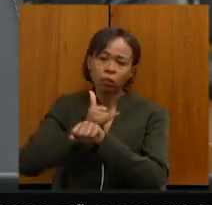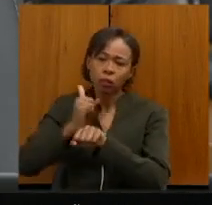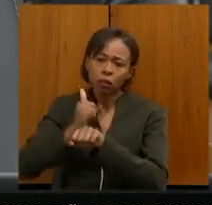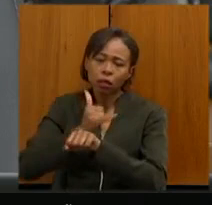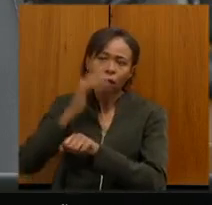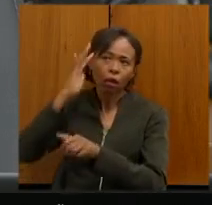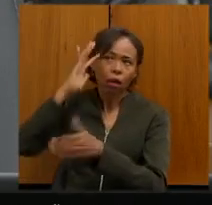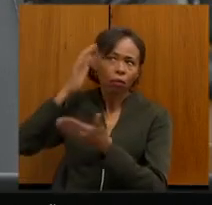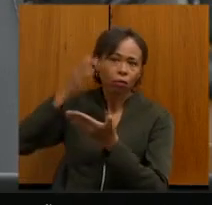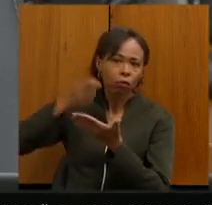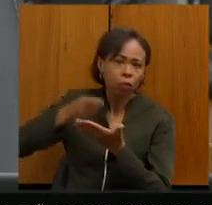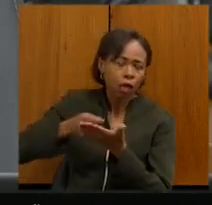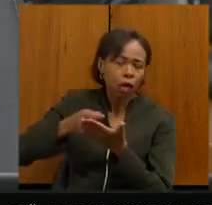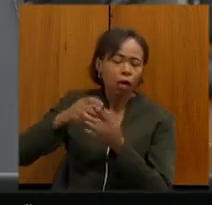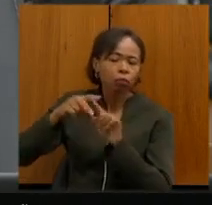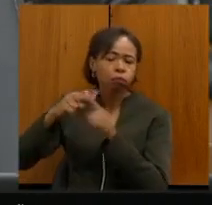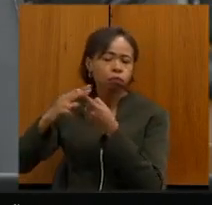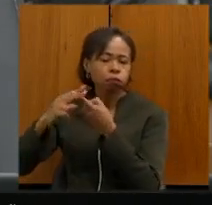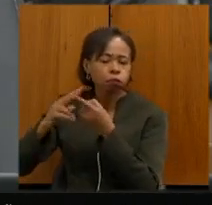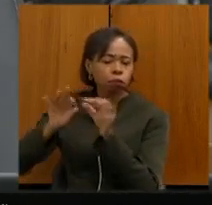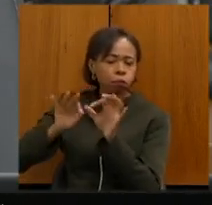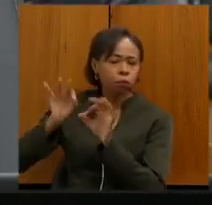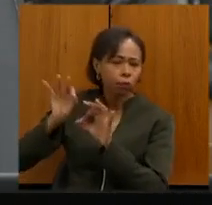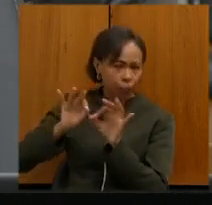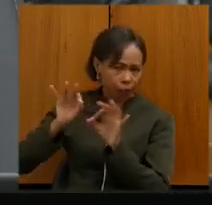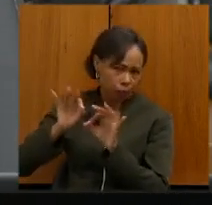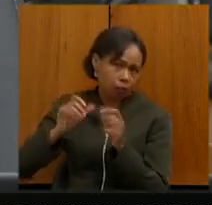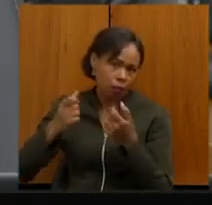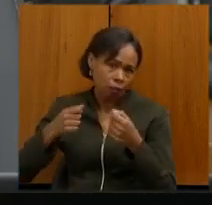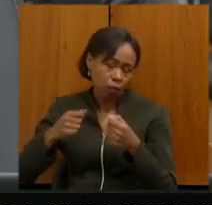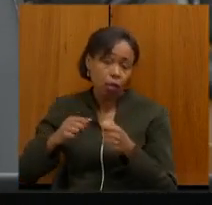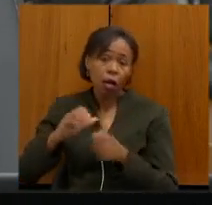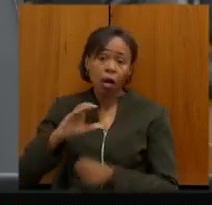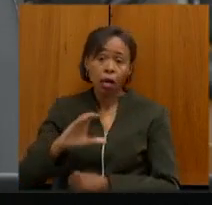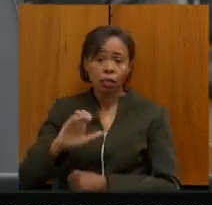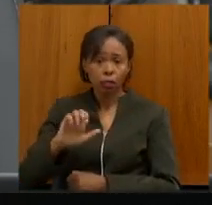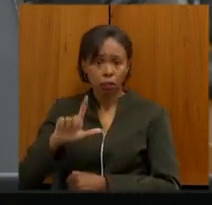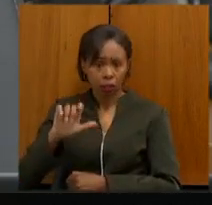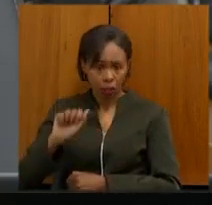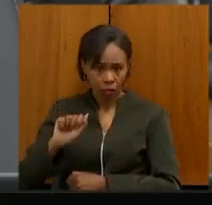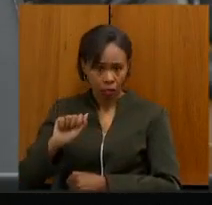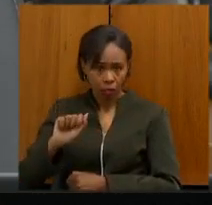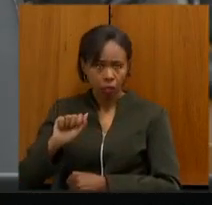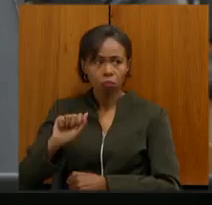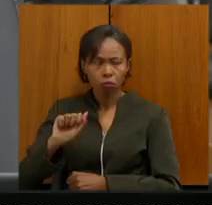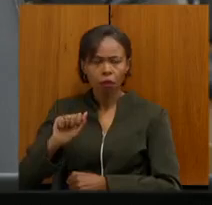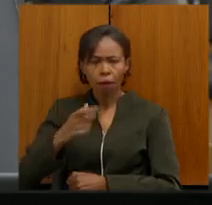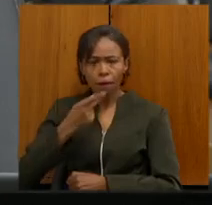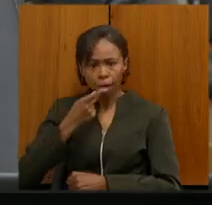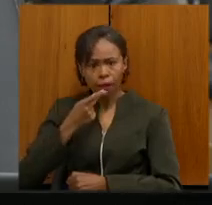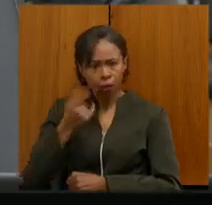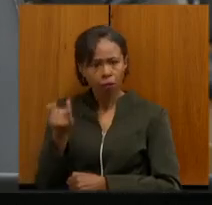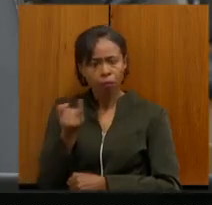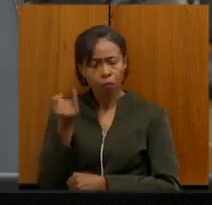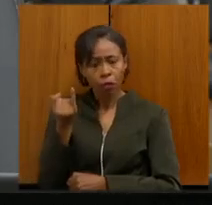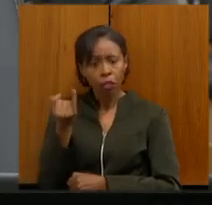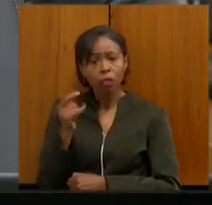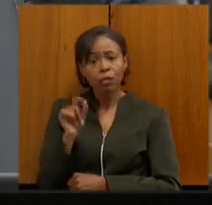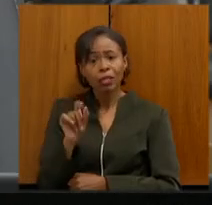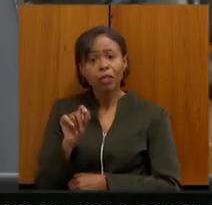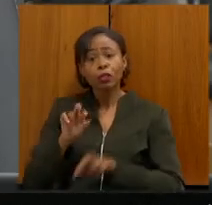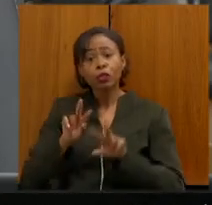soluções de aperfeiçoamento em fim acho que a Célia trouxe algo muito importante que é justamente essa